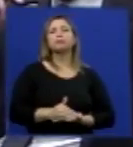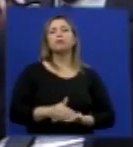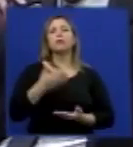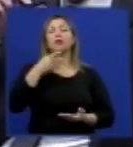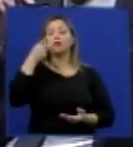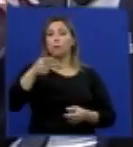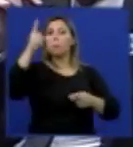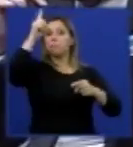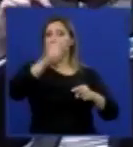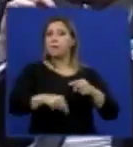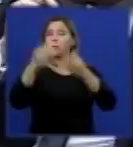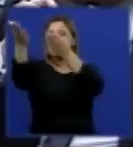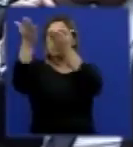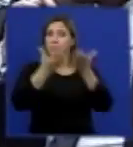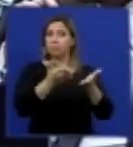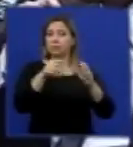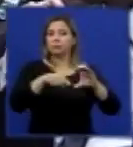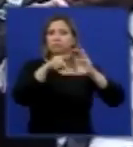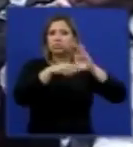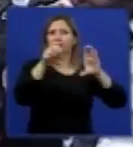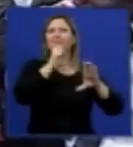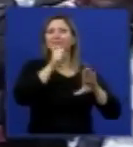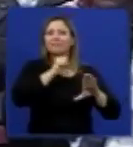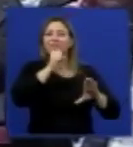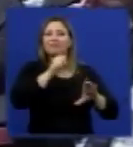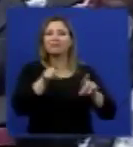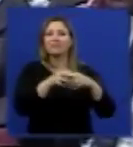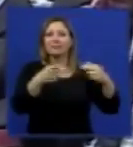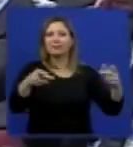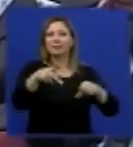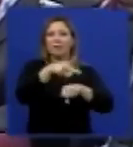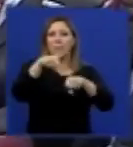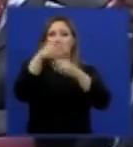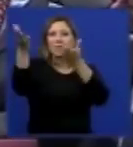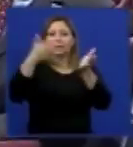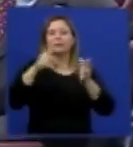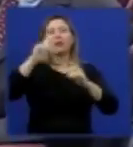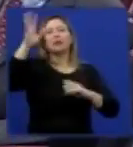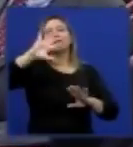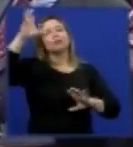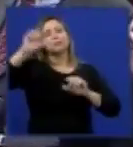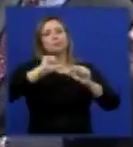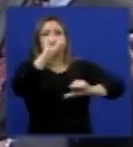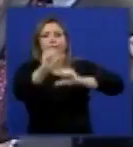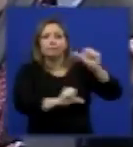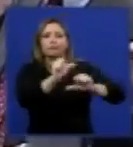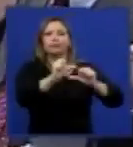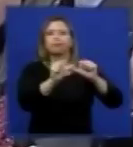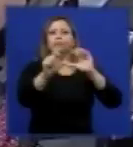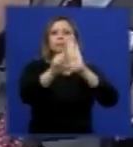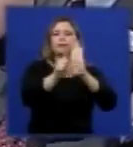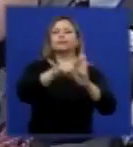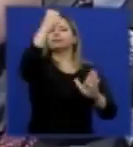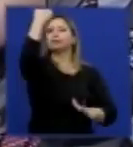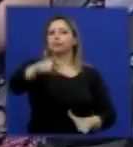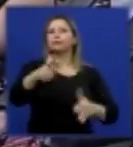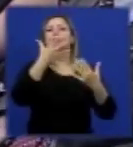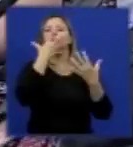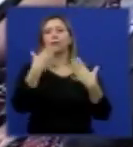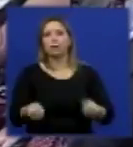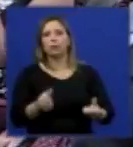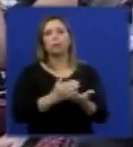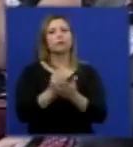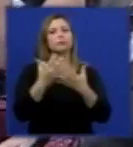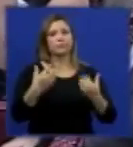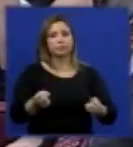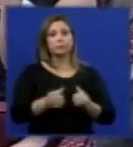impedia a importação de produtos usados de maneira geral, a fim de adaptá-la também a essa decisão do Tribunal Arbitral do